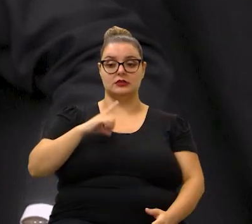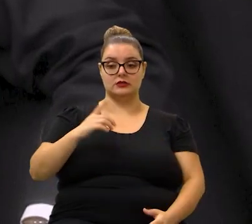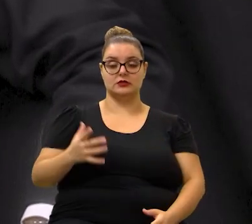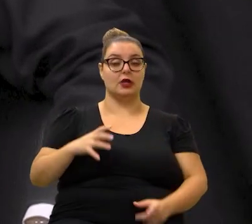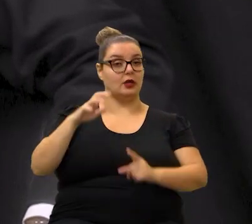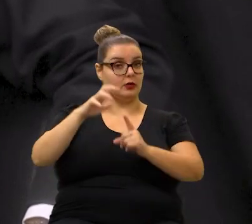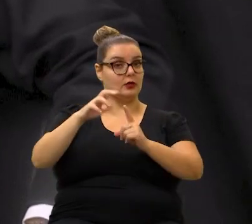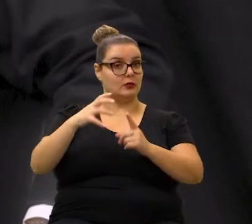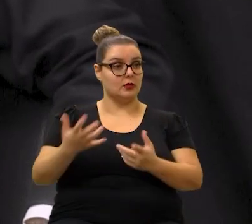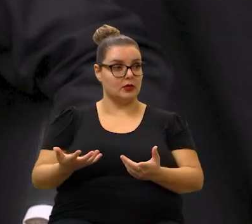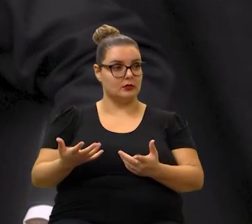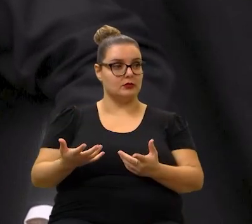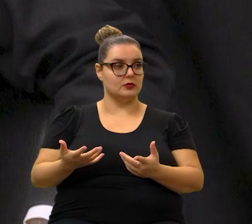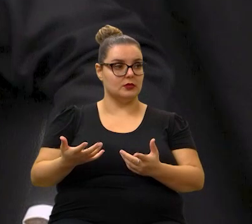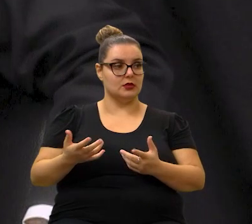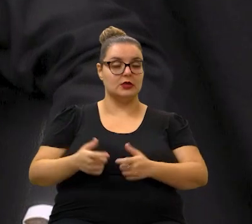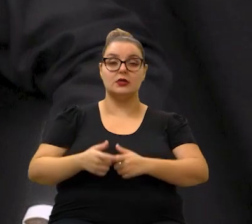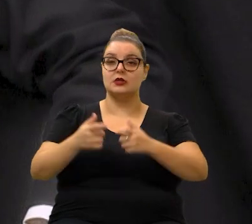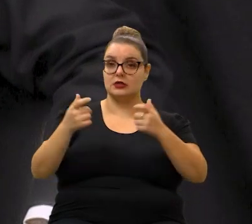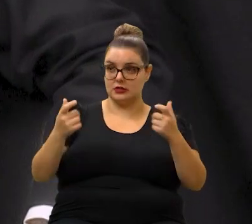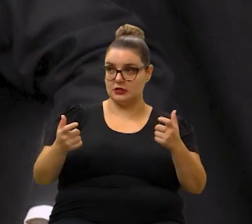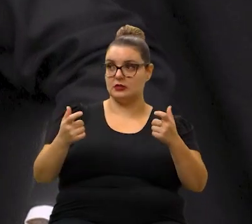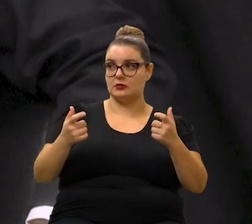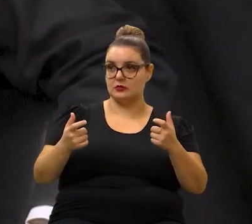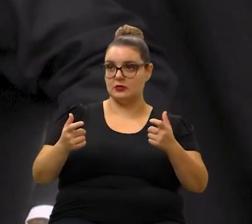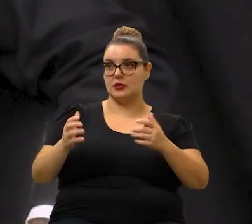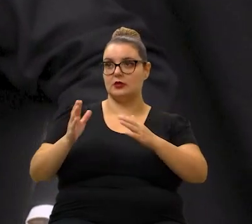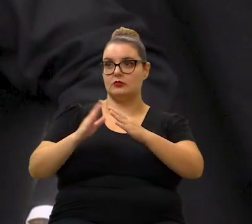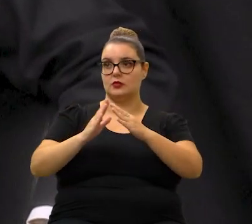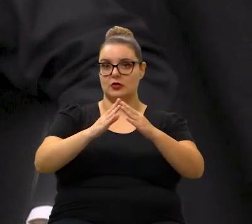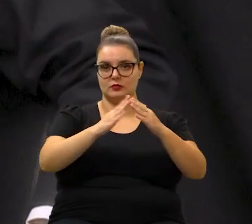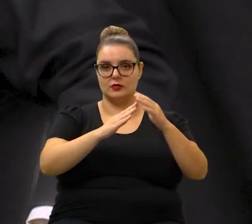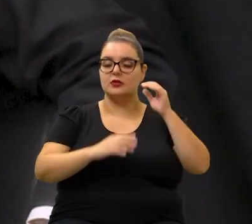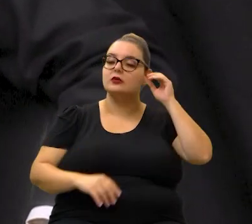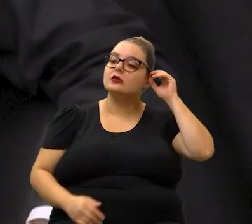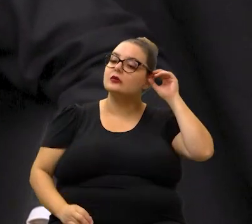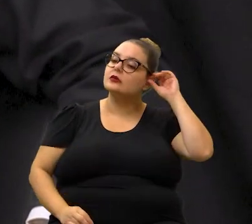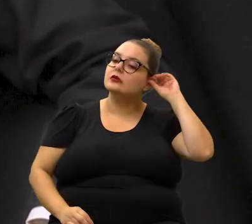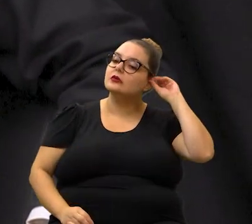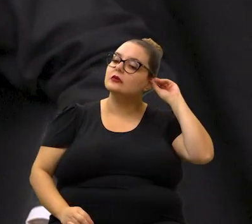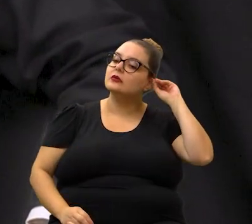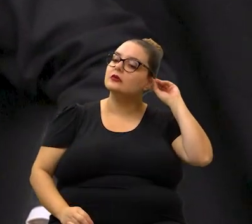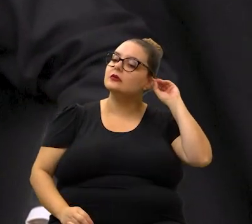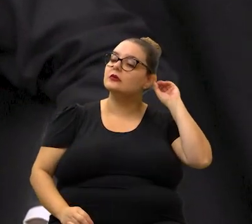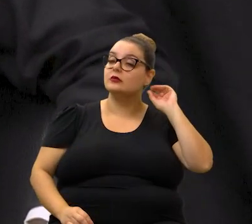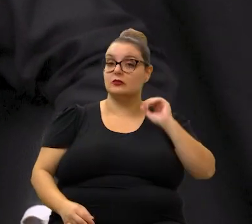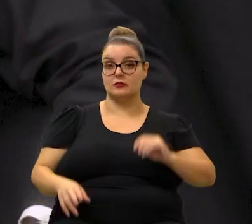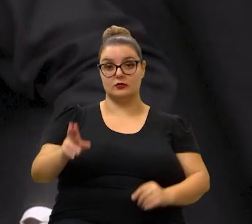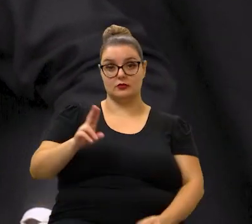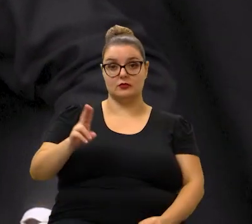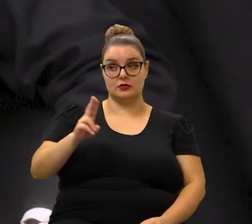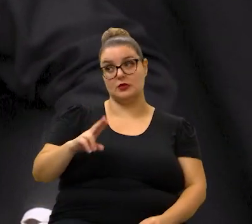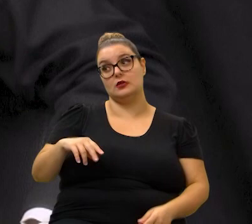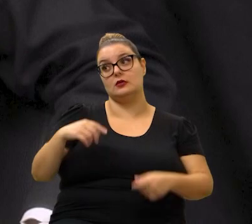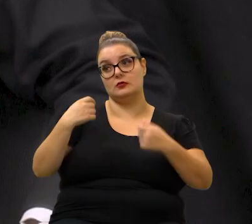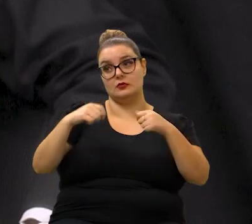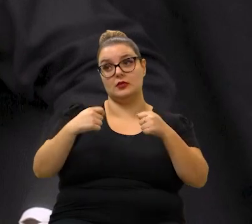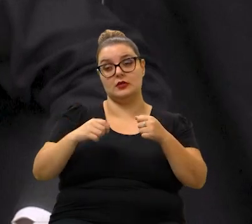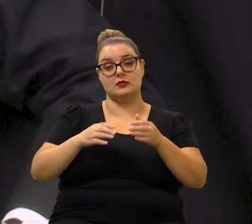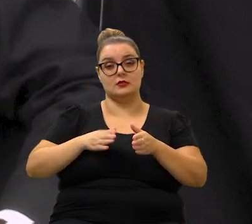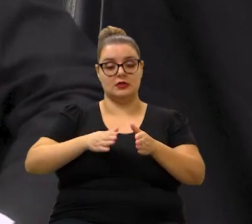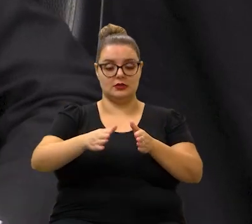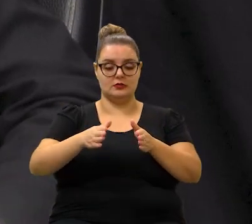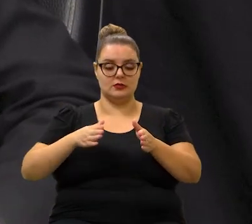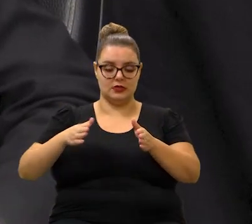um impacto muito grande para aqueles moradores que utilizam e necessitam dessa dessa